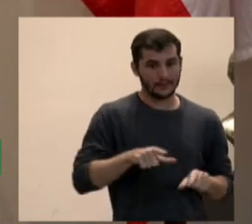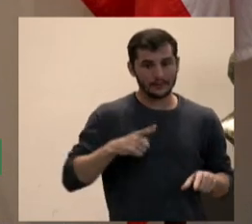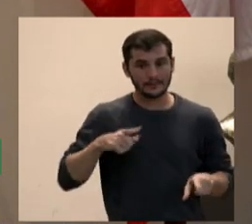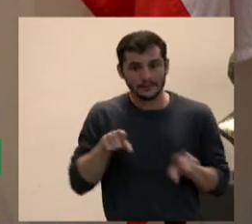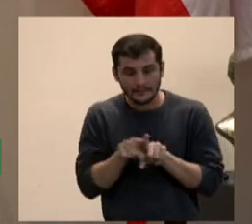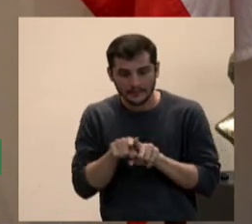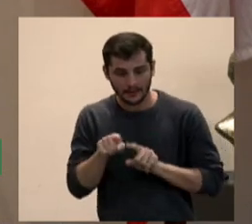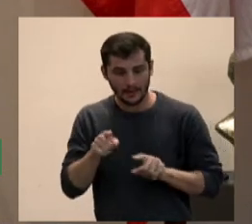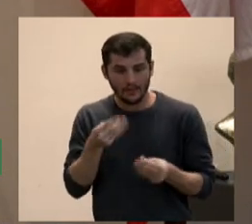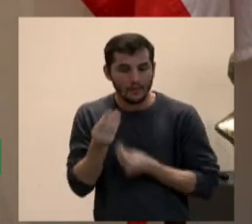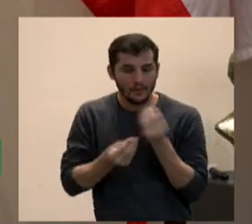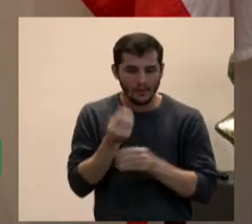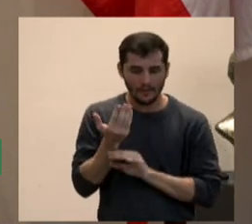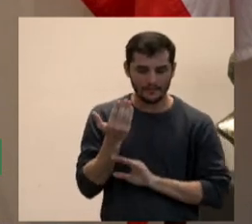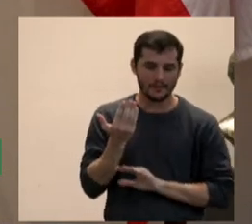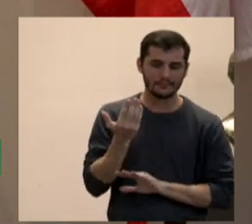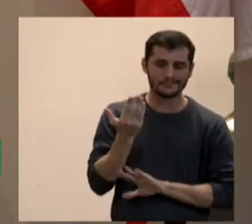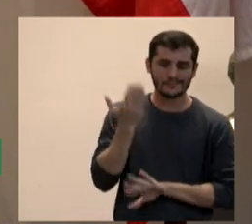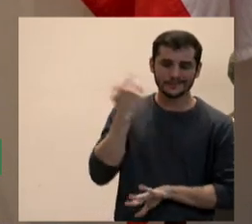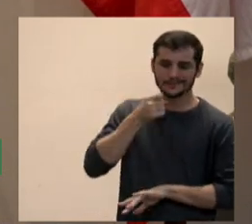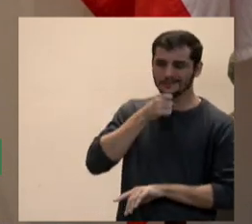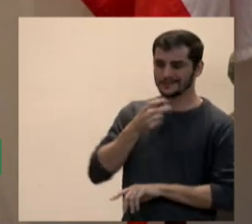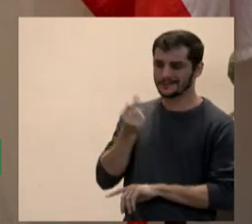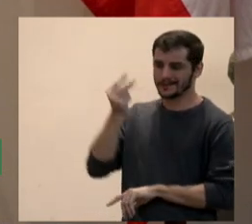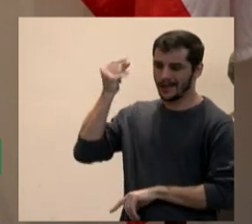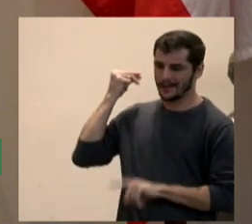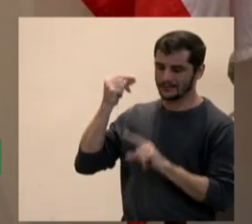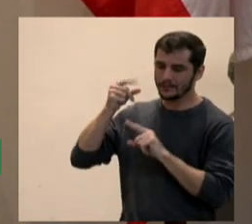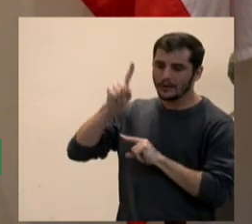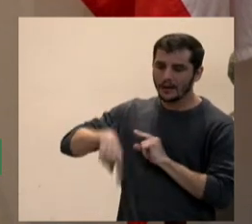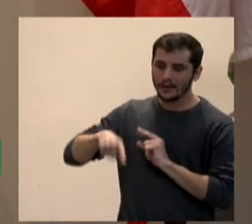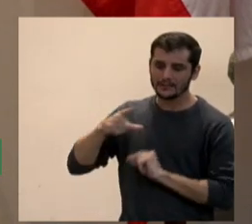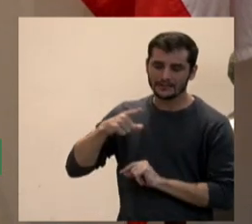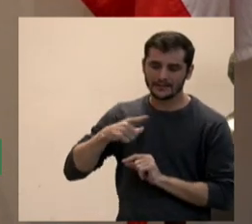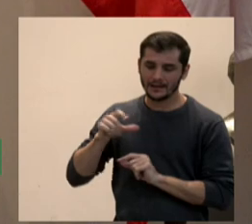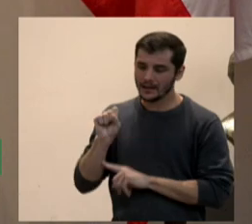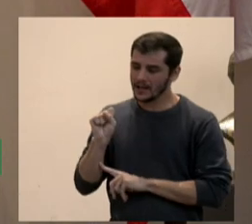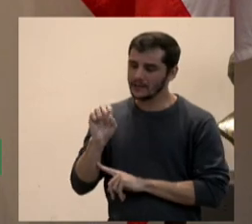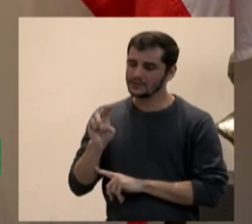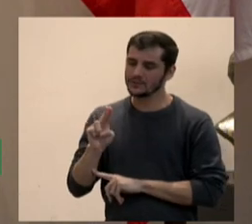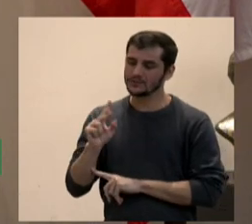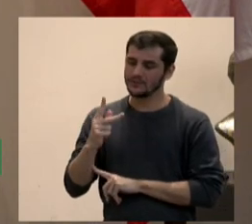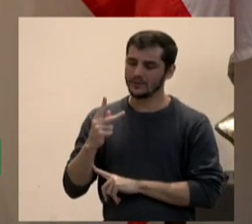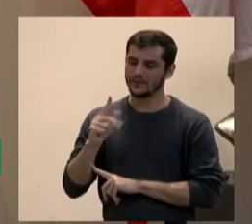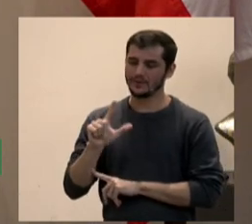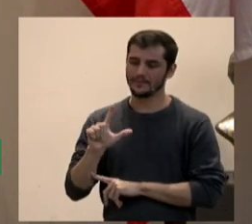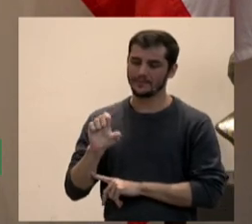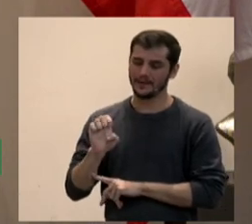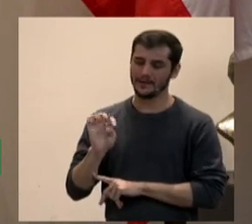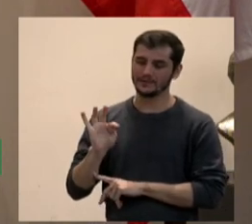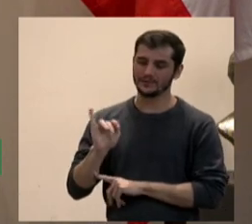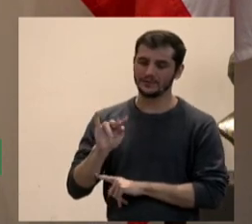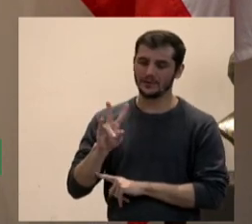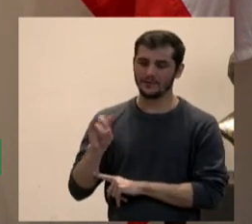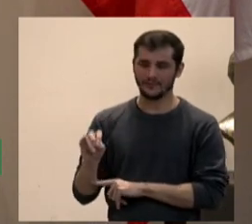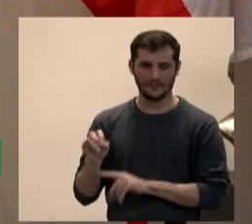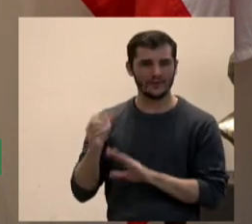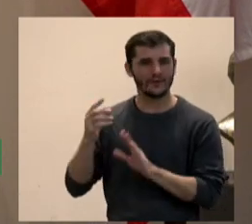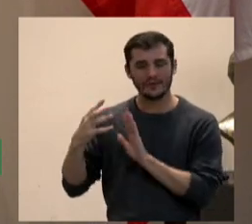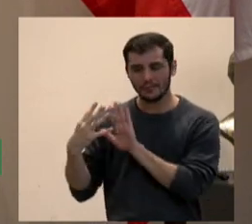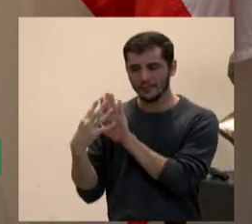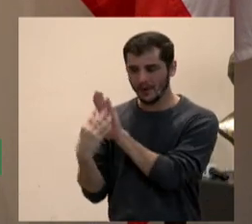velho modelito supletivo. No velho modelito supletivo, algumas